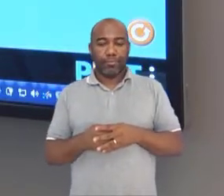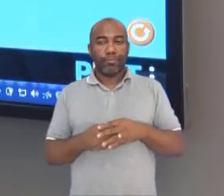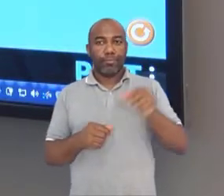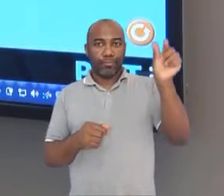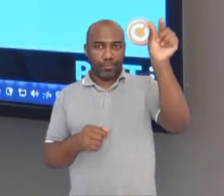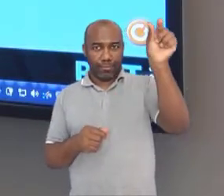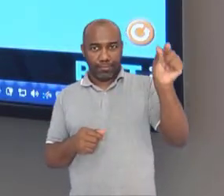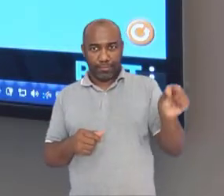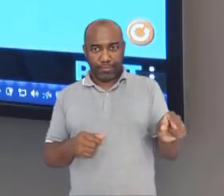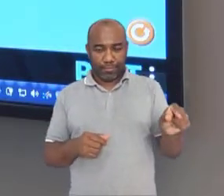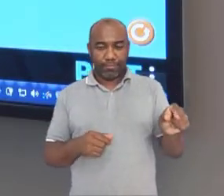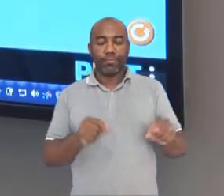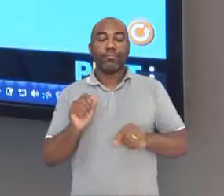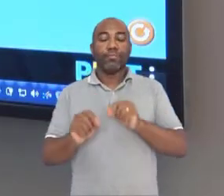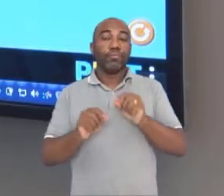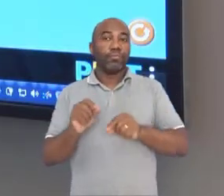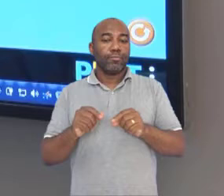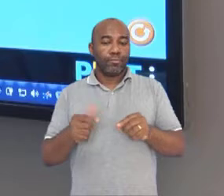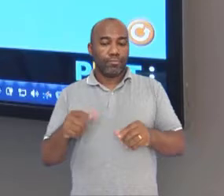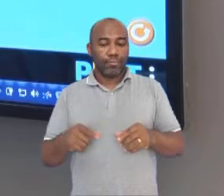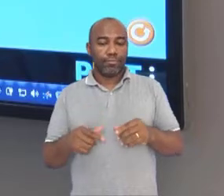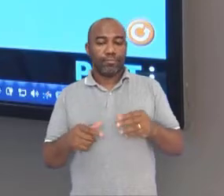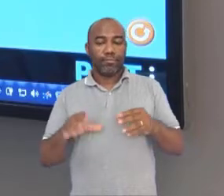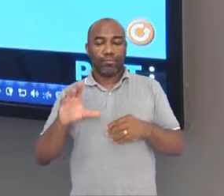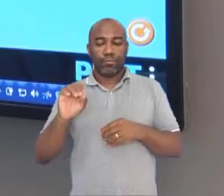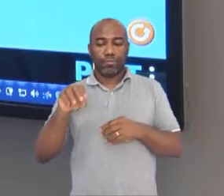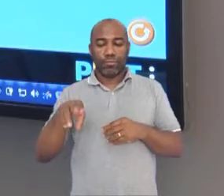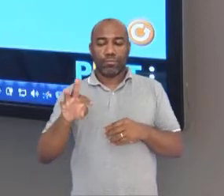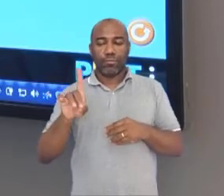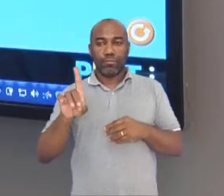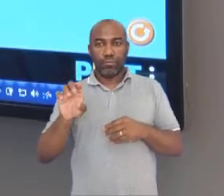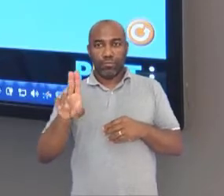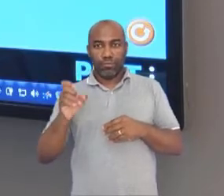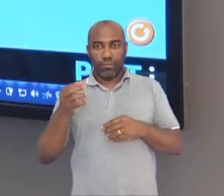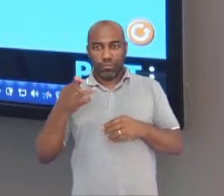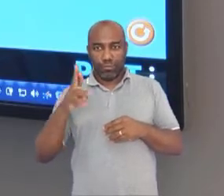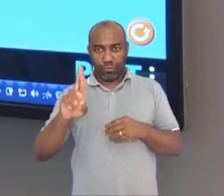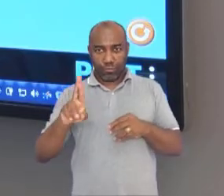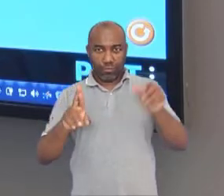aqui acrescentar novamente o condutor.